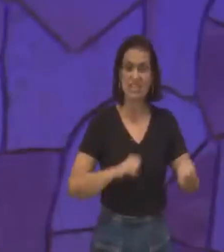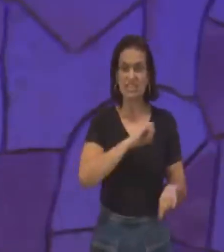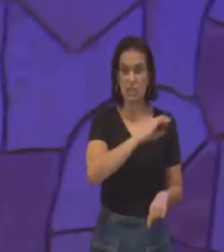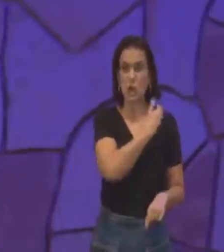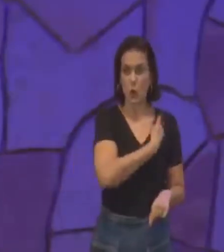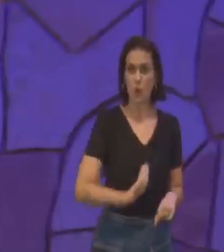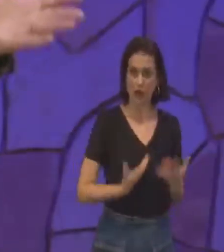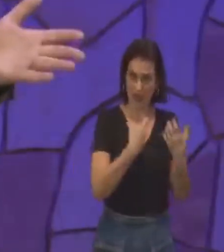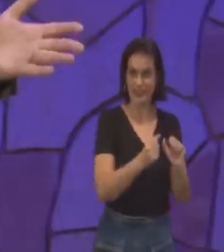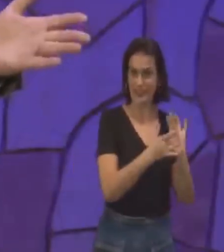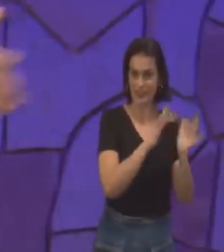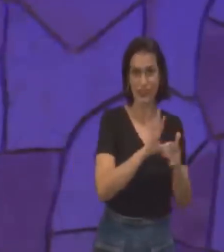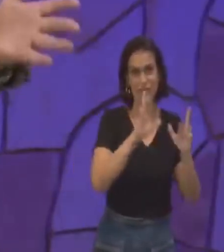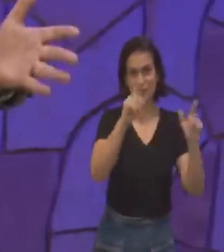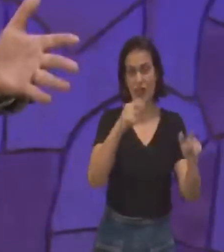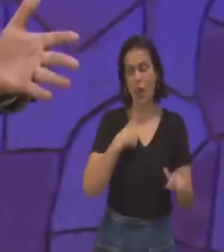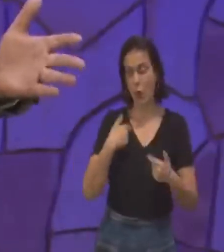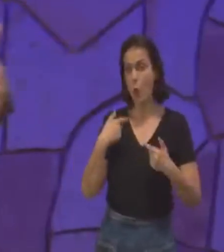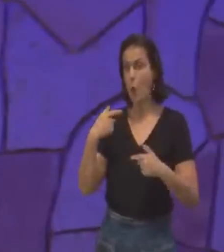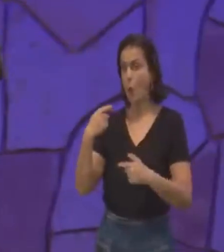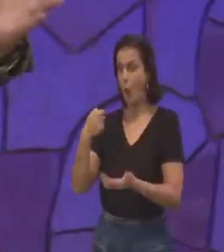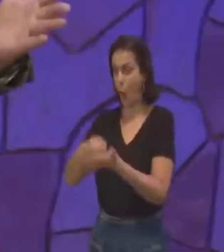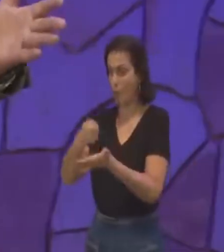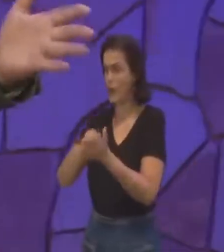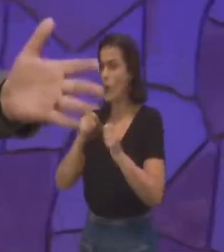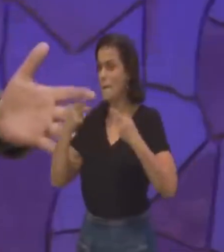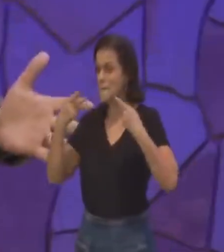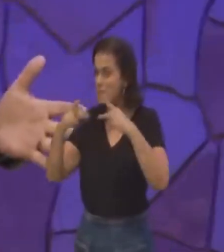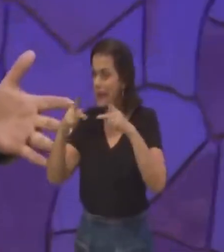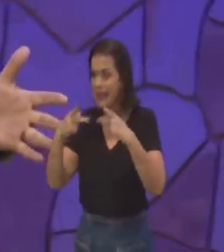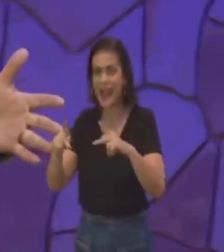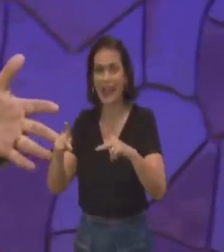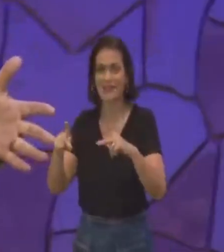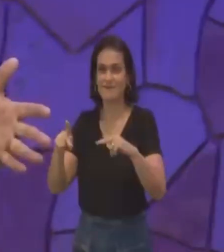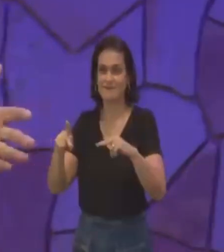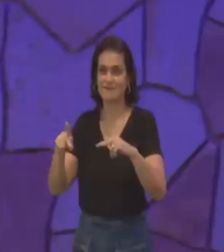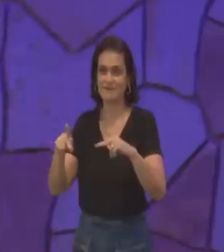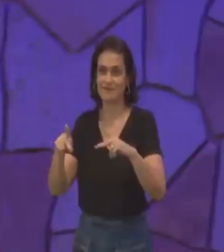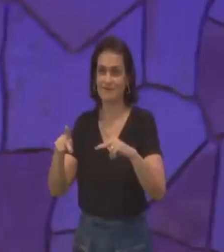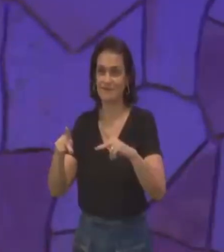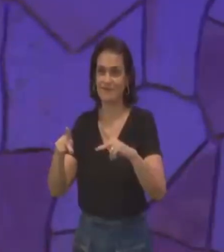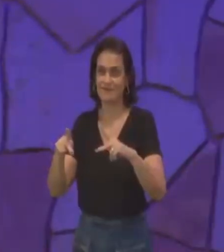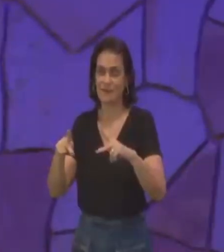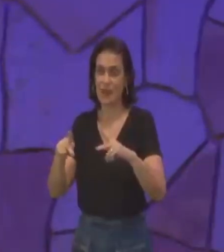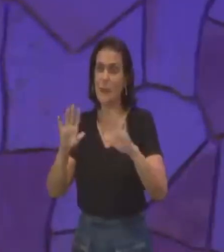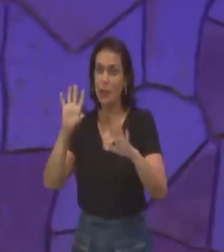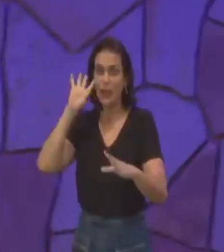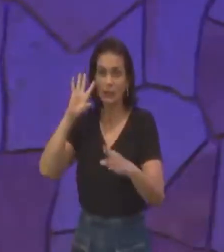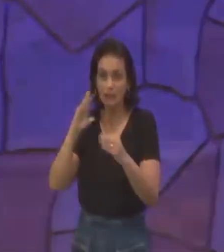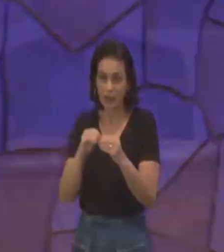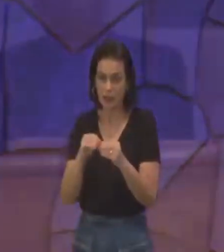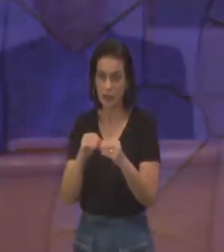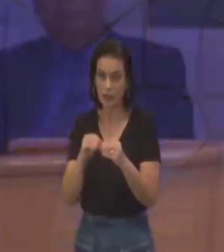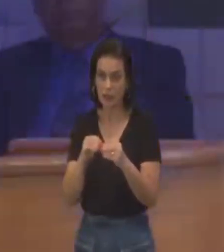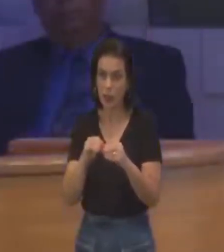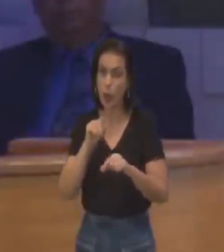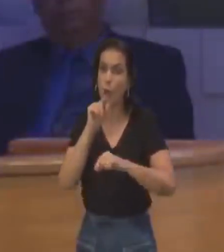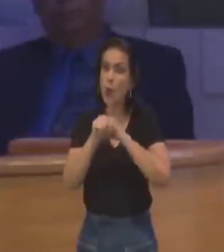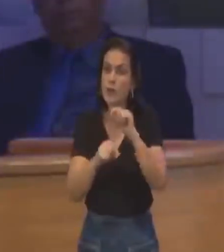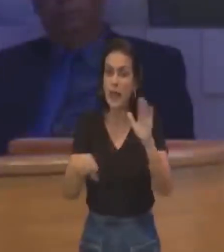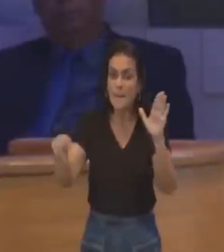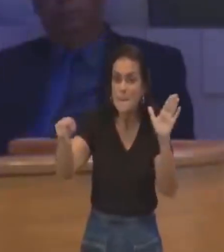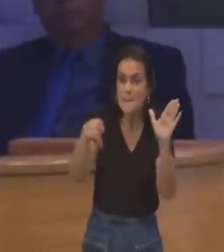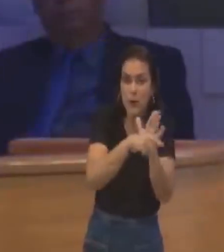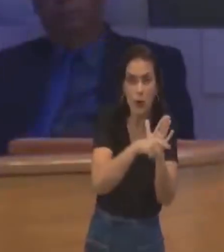gente. Eu tenho que pregar o Evangelho. Se todos se converterem, glória a Deus, aleluia. Mas eu tenho que entender o que é de César, eu tenho que